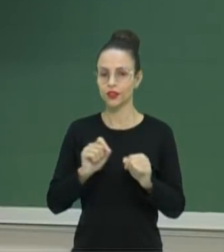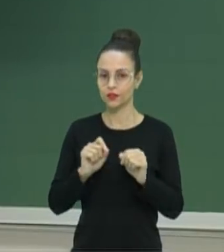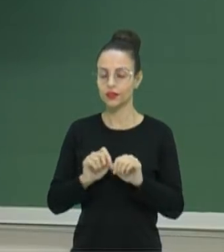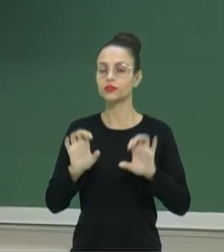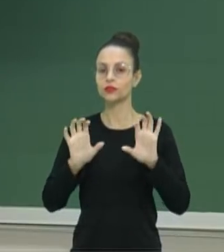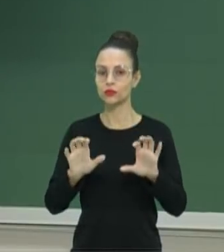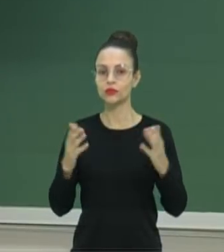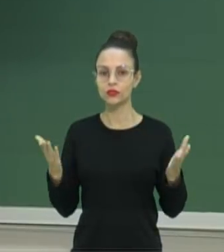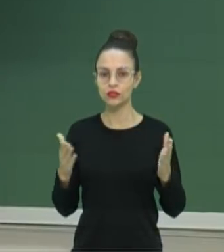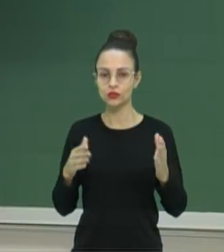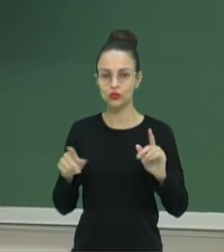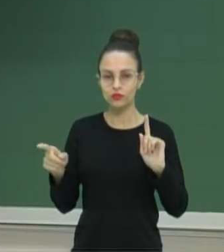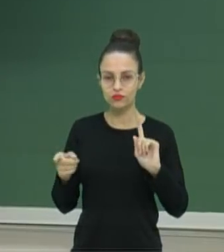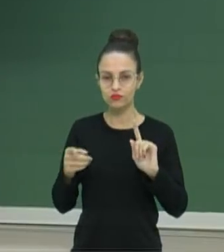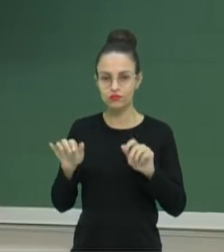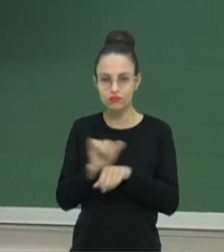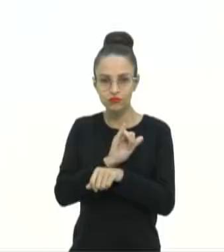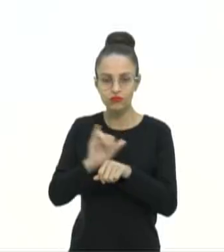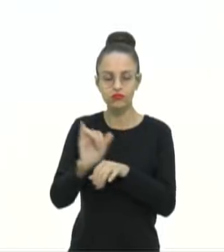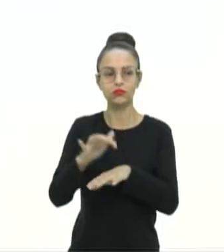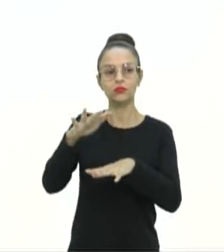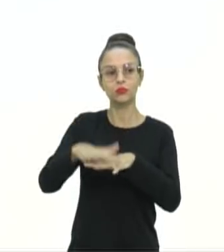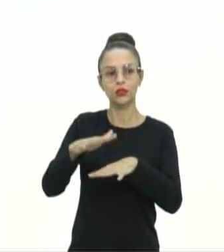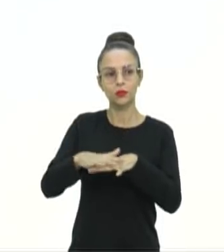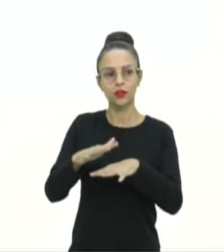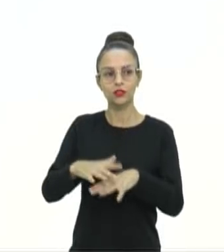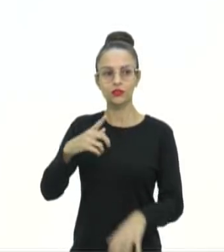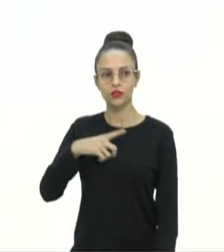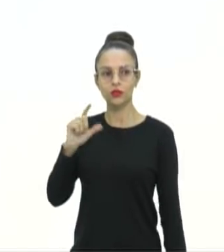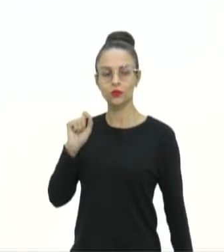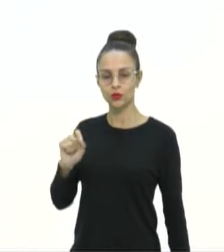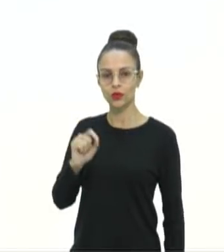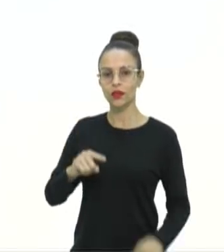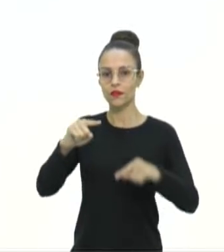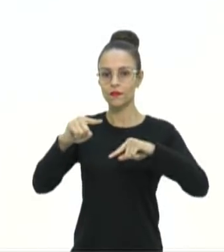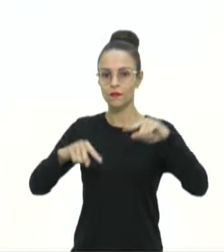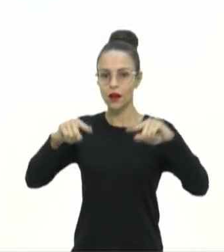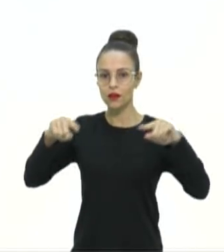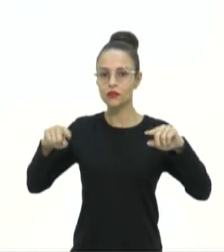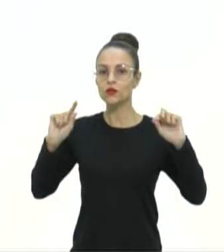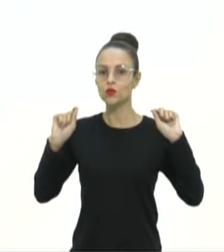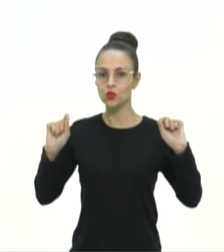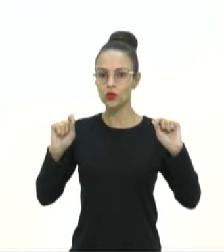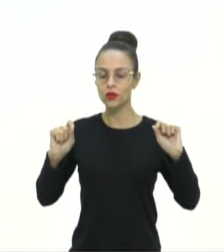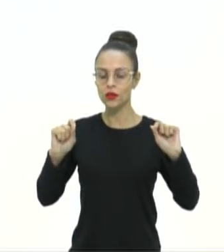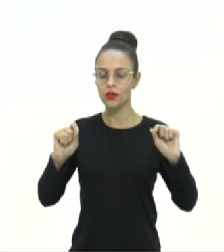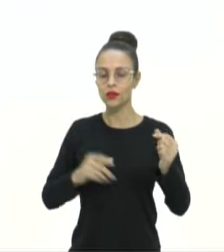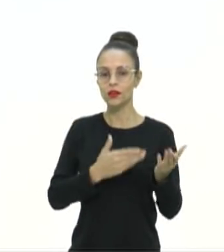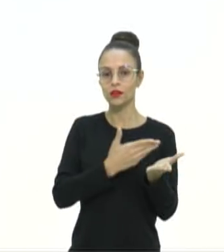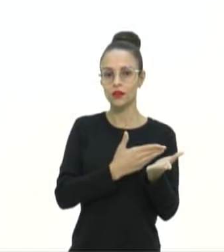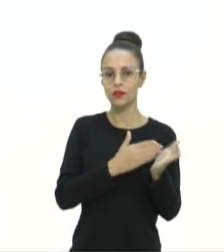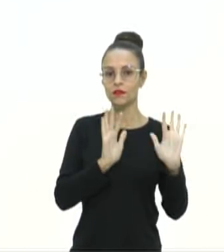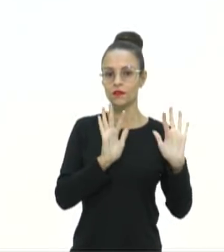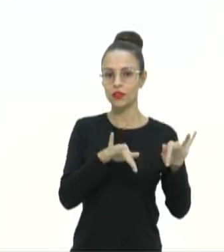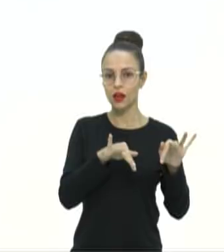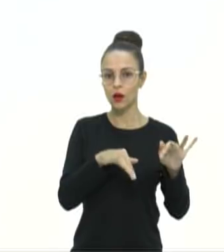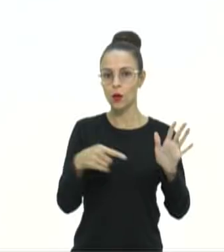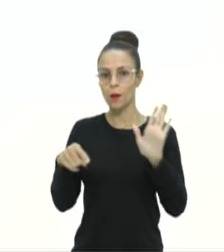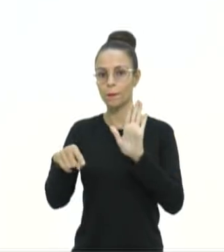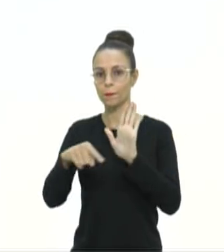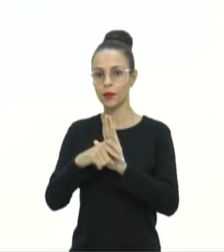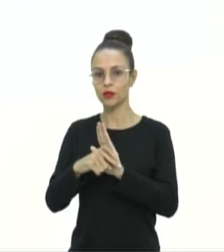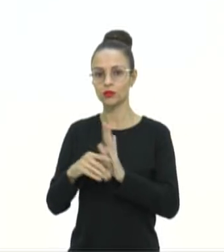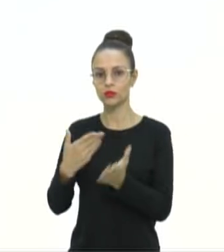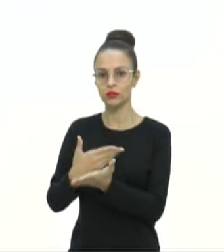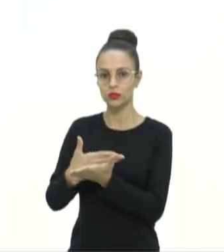as maracutaias matemáticas que a gente tem, nós vamos ter o seguinte, o que é variação? Final menos inicial, certo? E aí